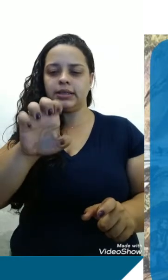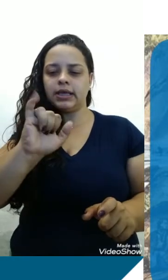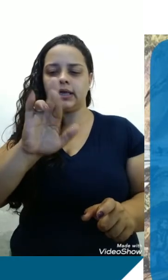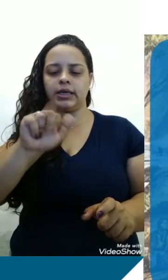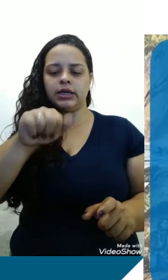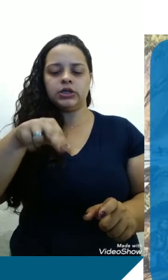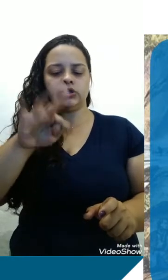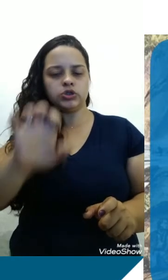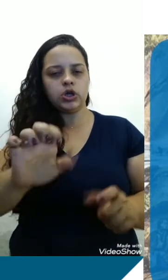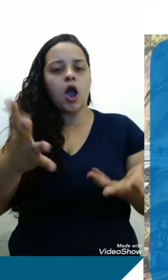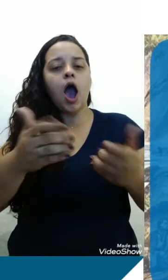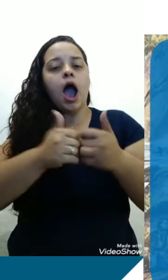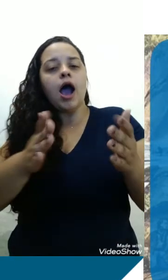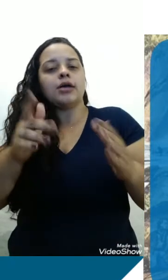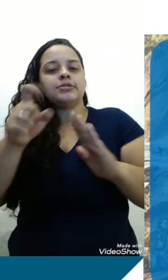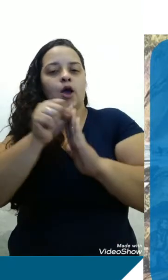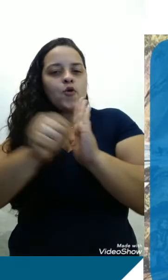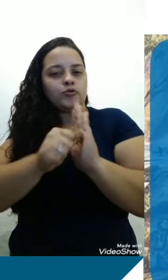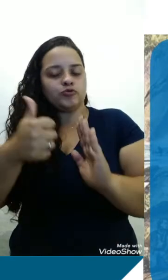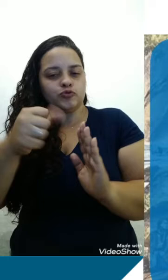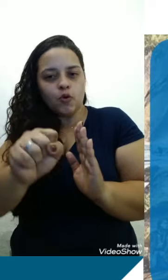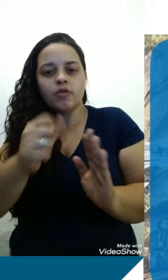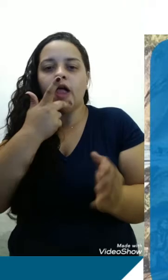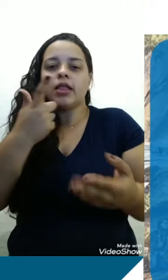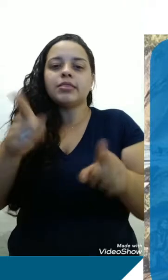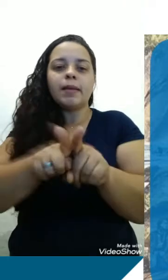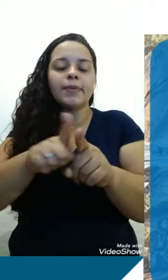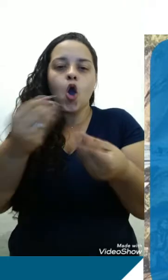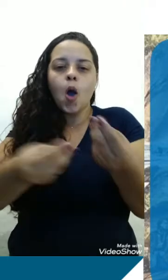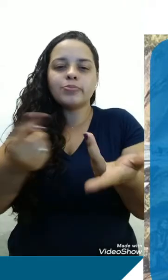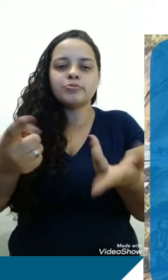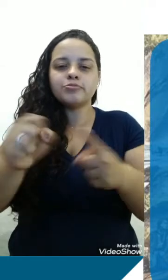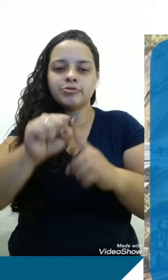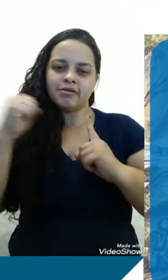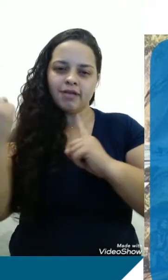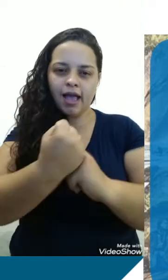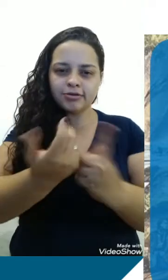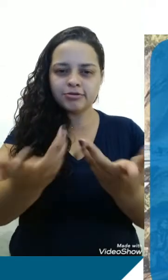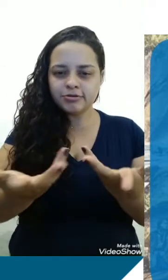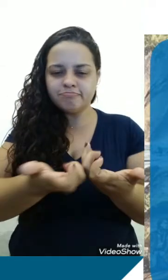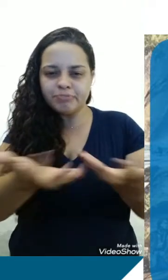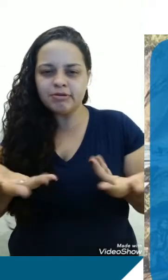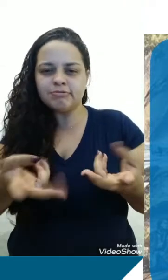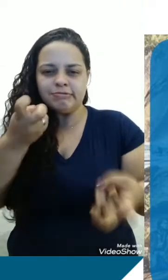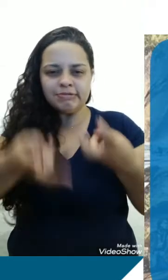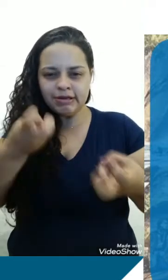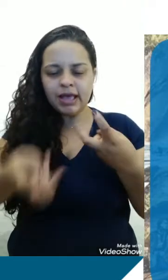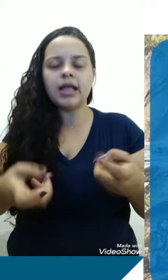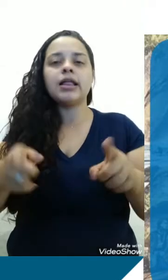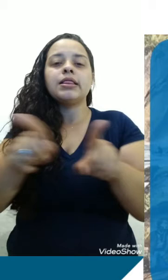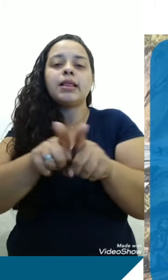de hoje, nós vamos entrar no século XVIII, tratando da sociedade mineradora e também fazendo uma análise